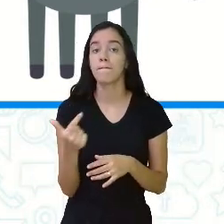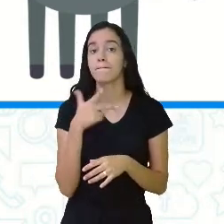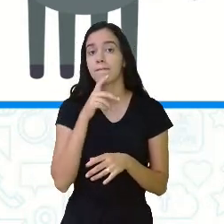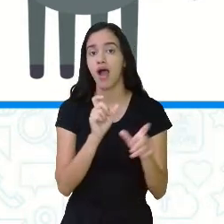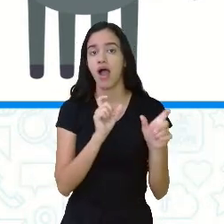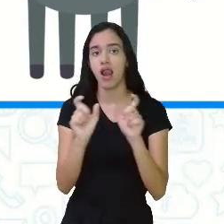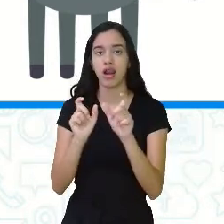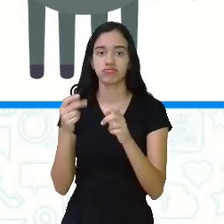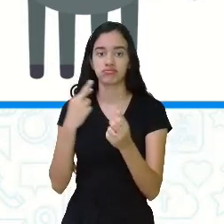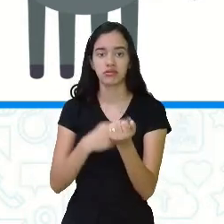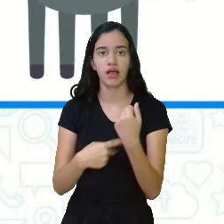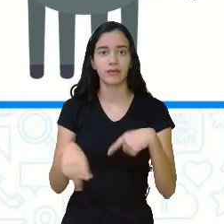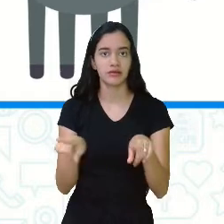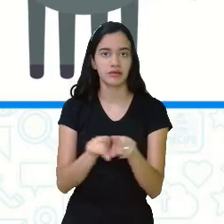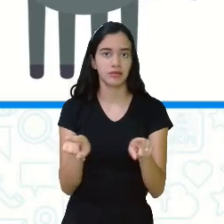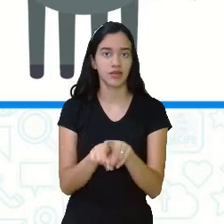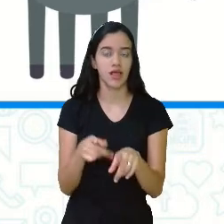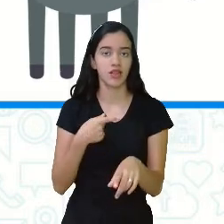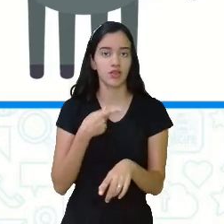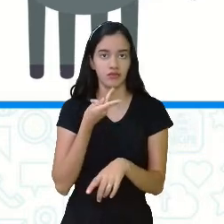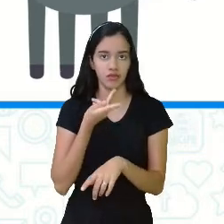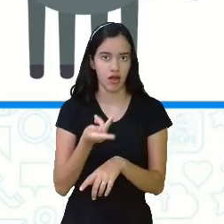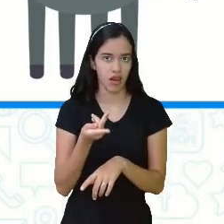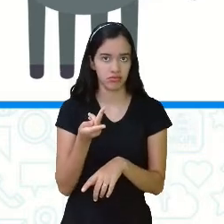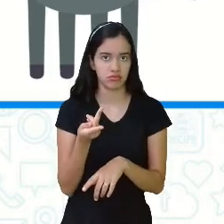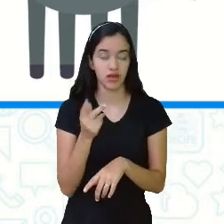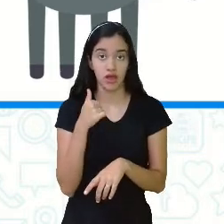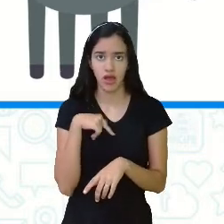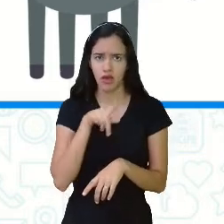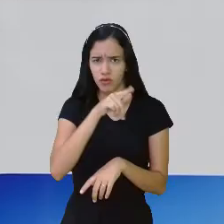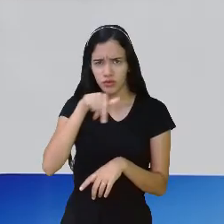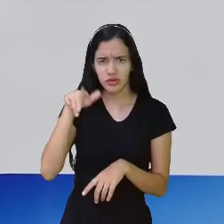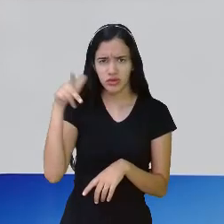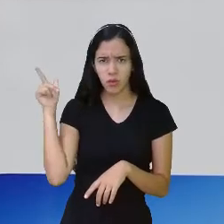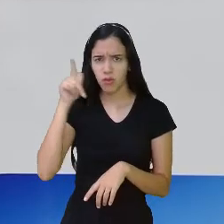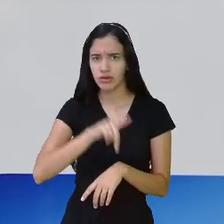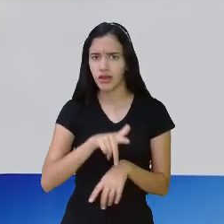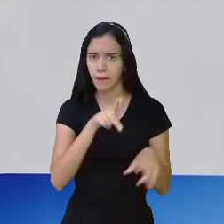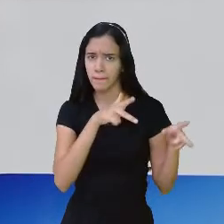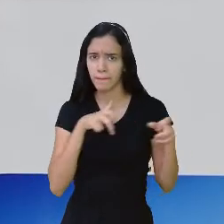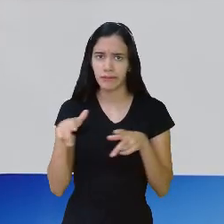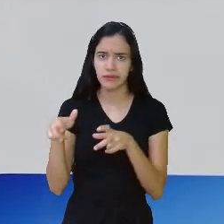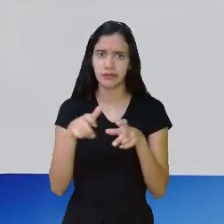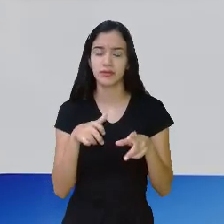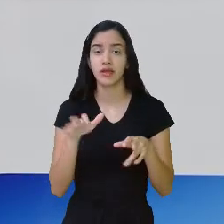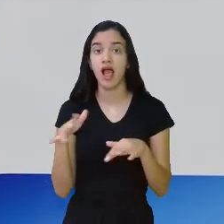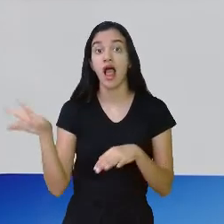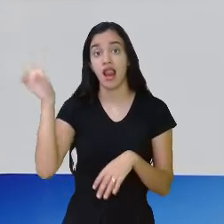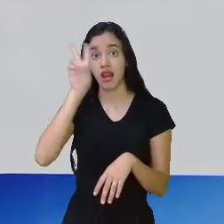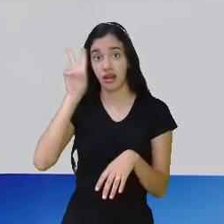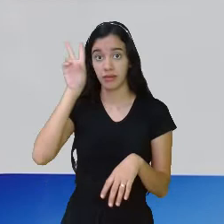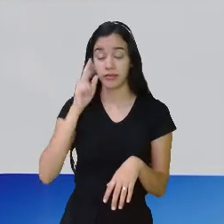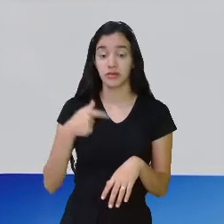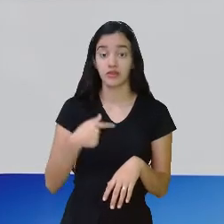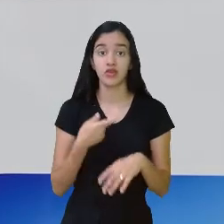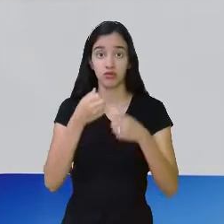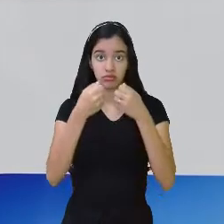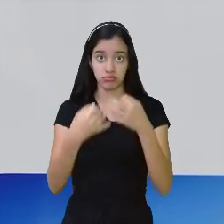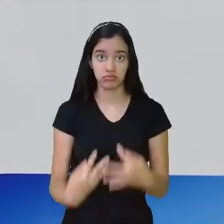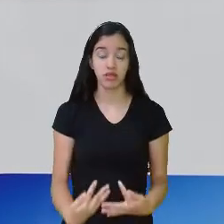rimam também. E eu não destaquei de propósito. Será que vocês conseguem identificar? Lembrando do que eu